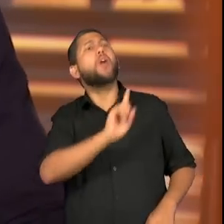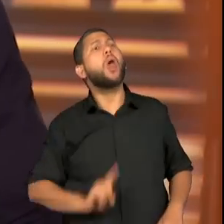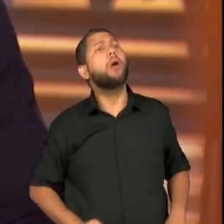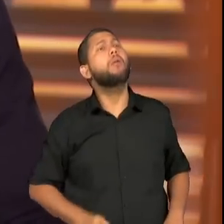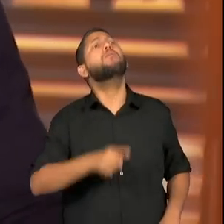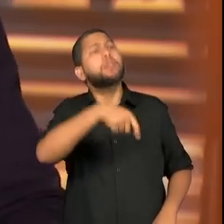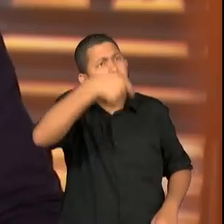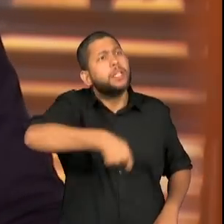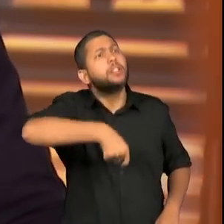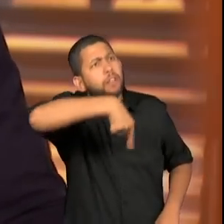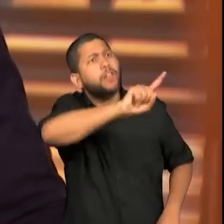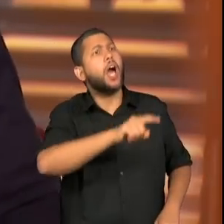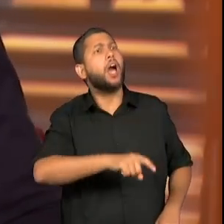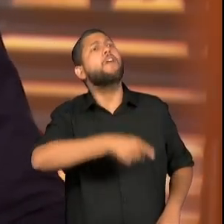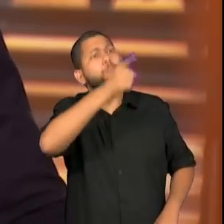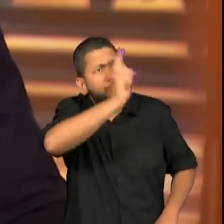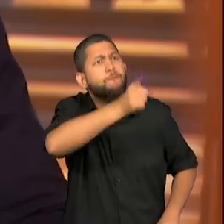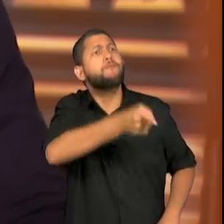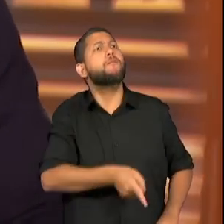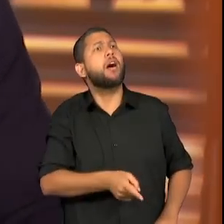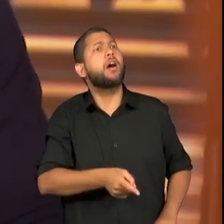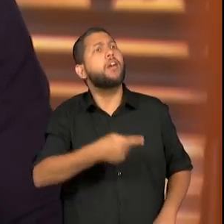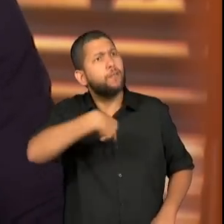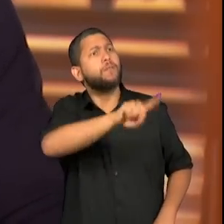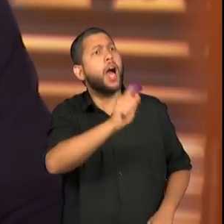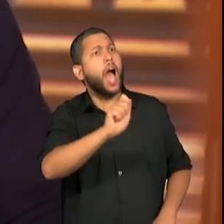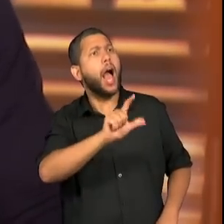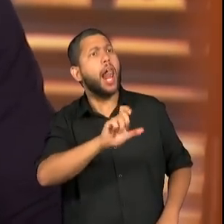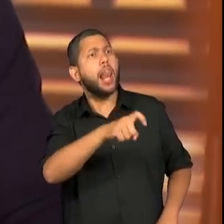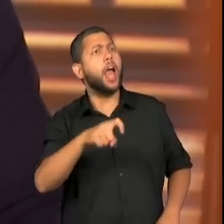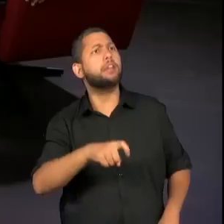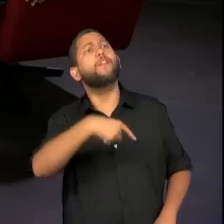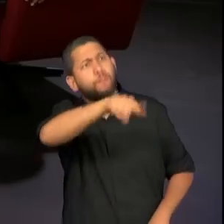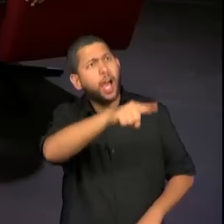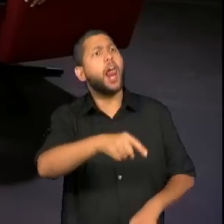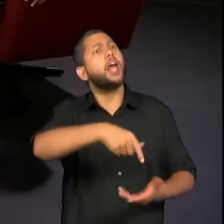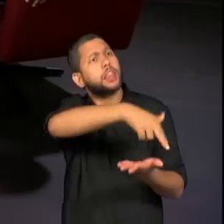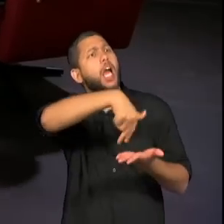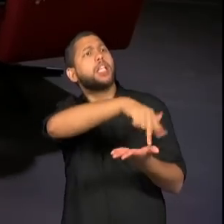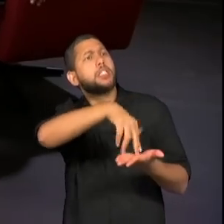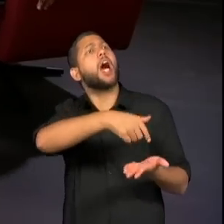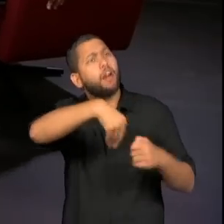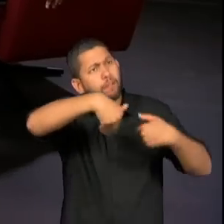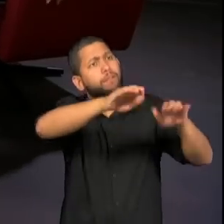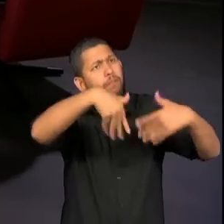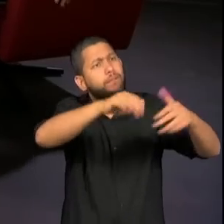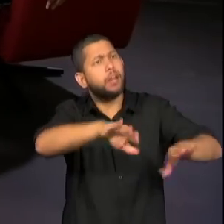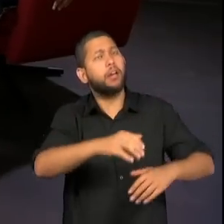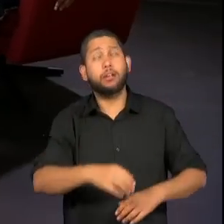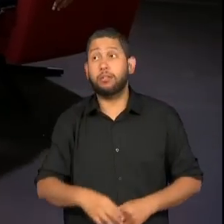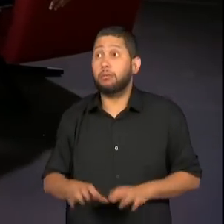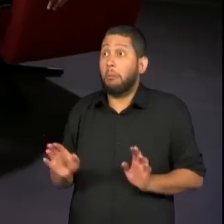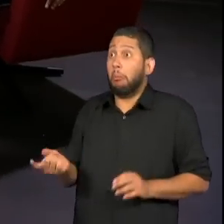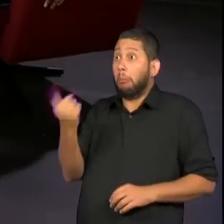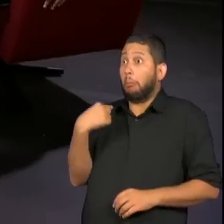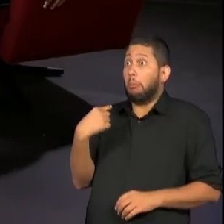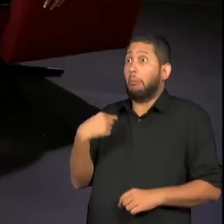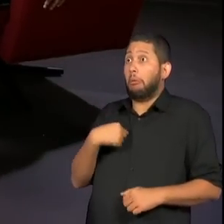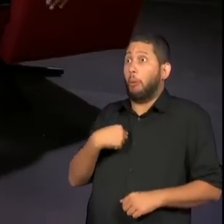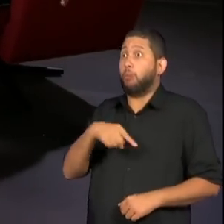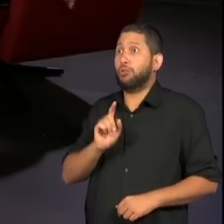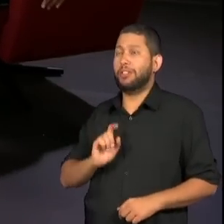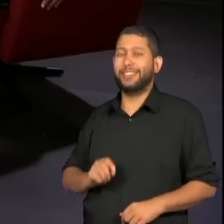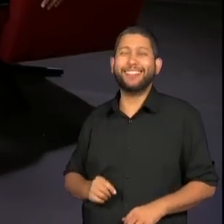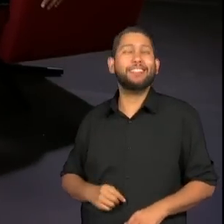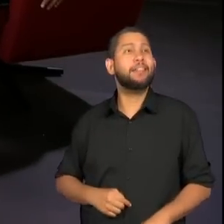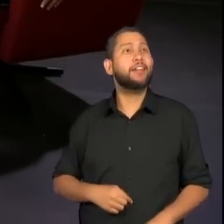que ir. Vai sim, senhor, tem que ir. Vamos botar essas cadeiras pra dançar lá. E não sei o que. Aí eu fui. Chamou de Alex, aí não,